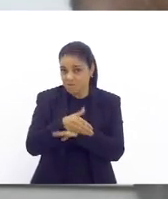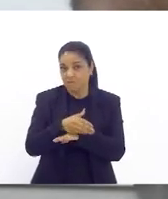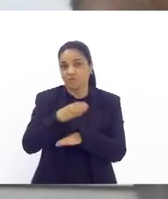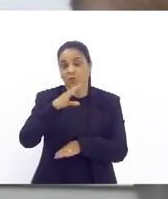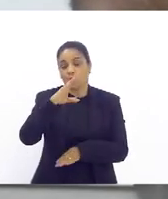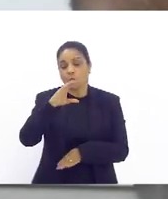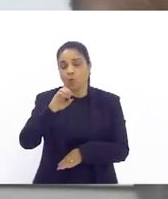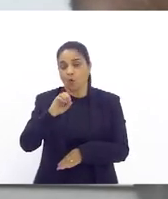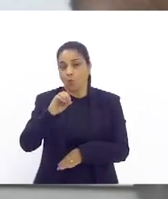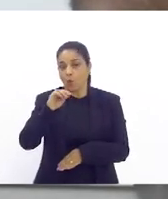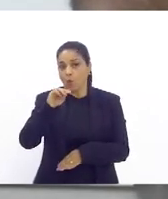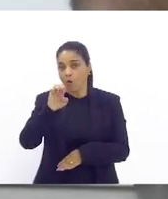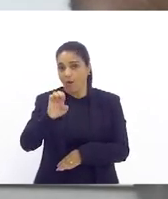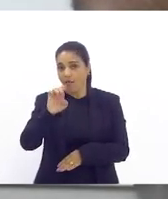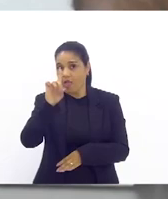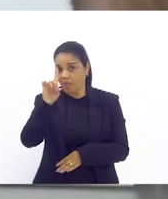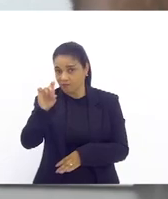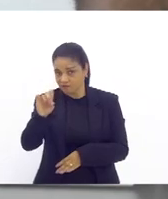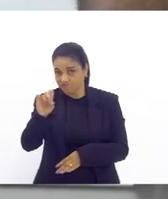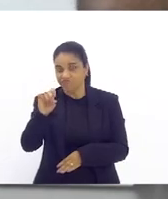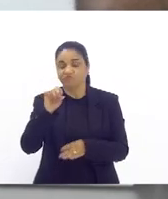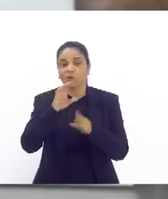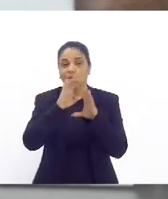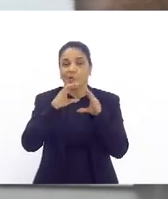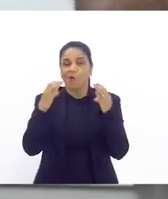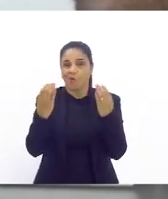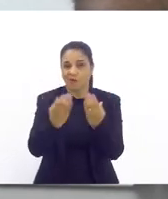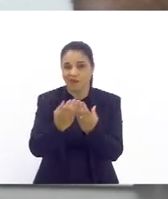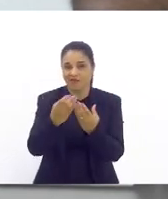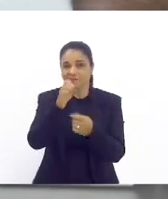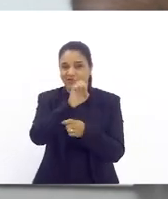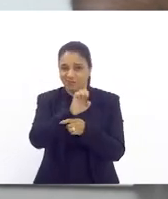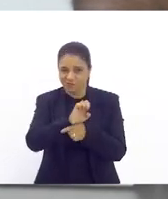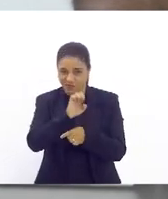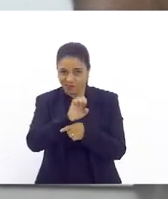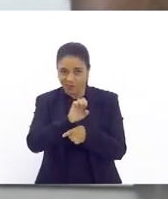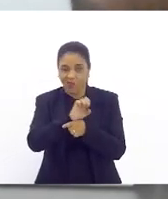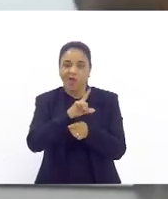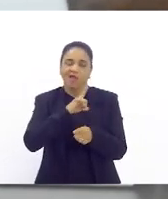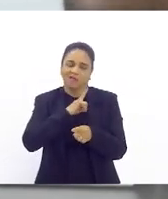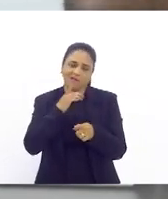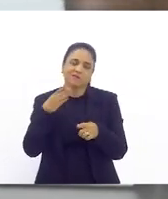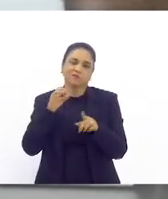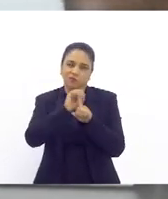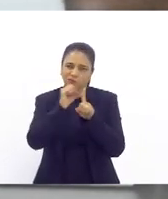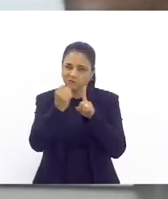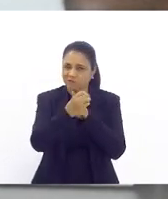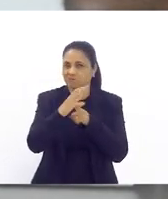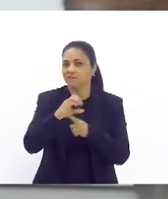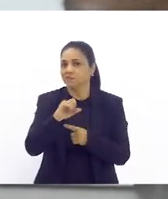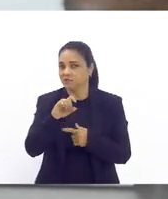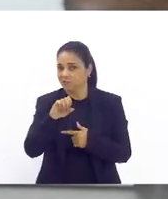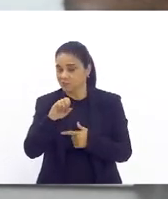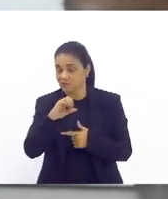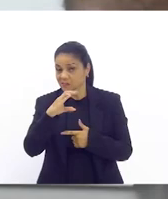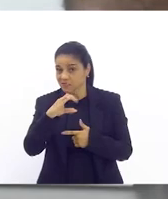coed né o Congresso Estadual onde houve a participação também da sociedade civil e